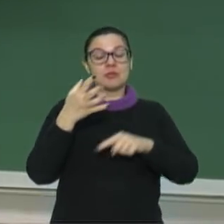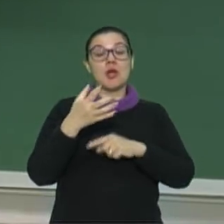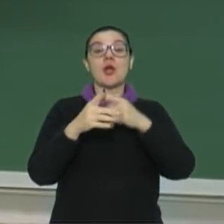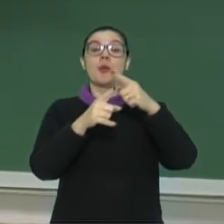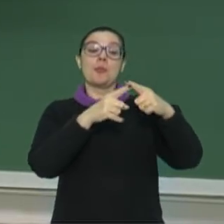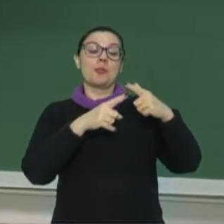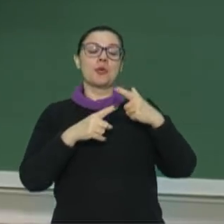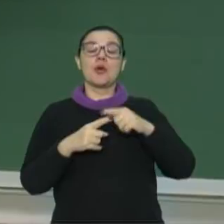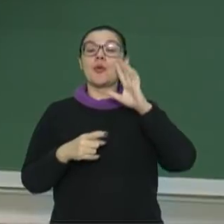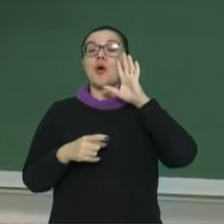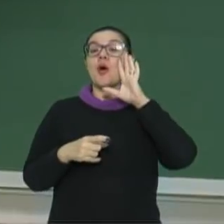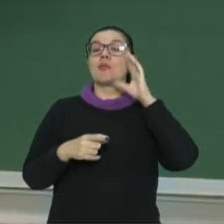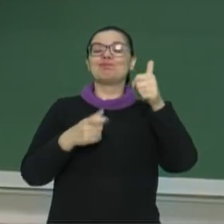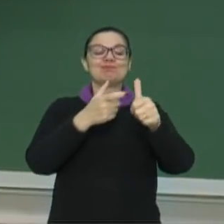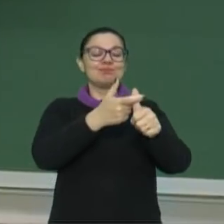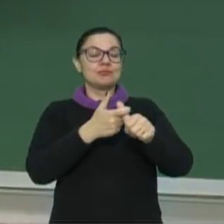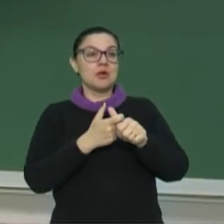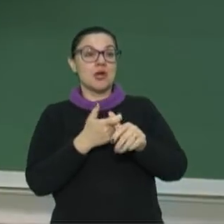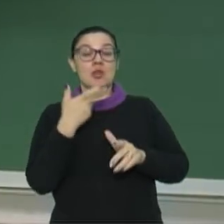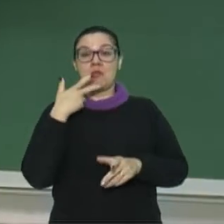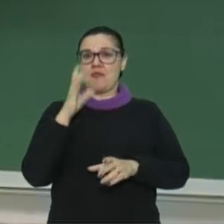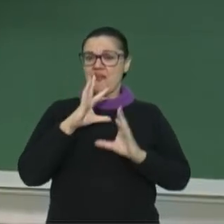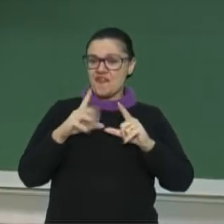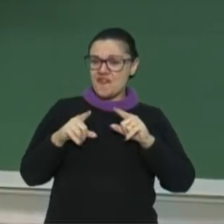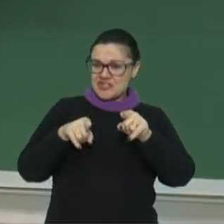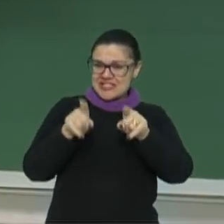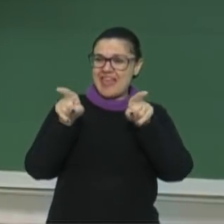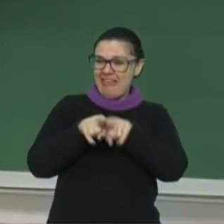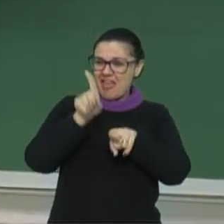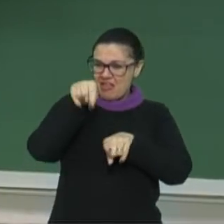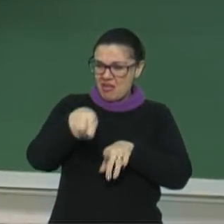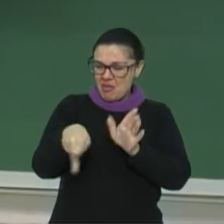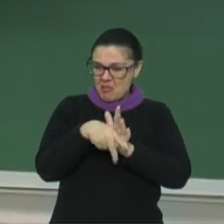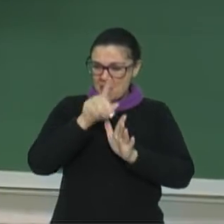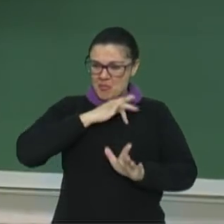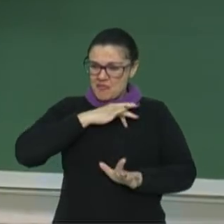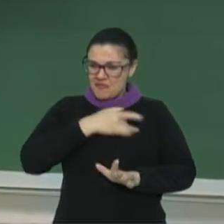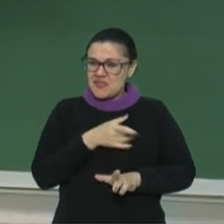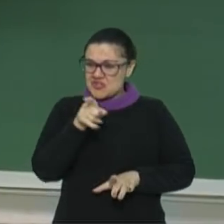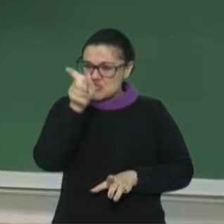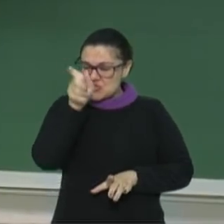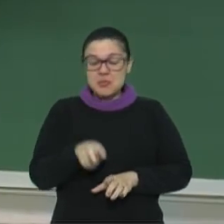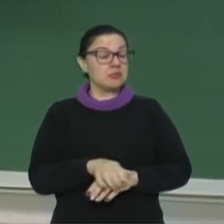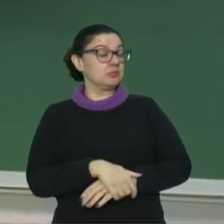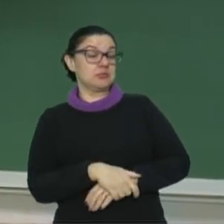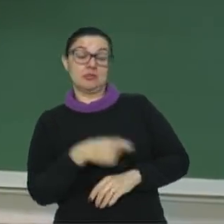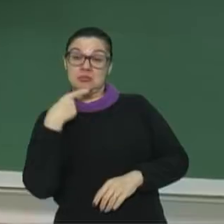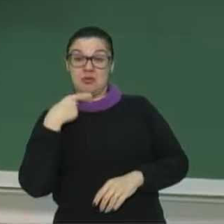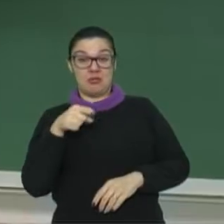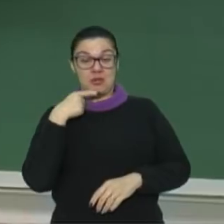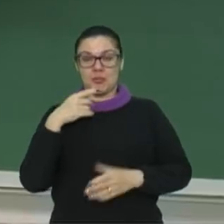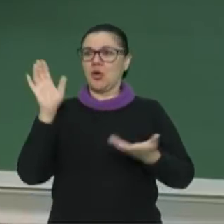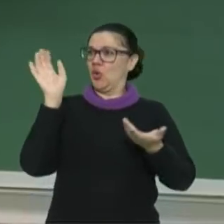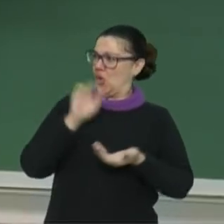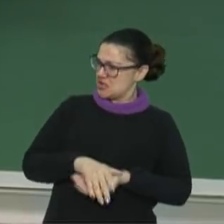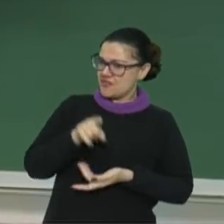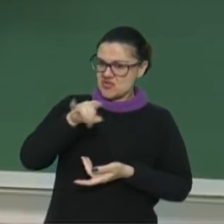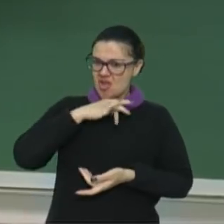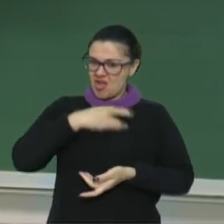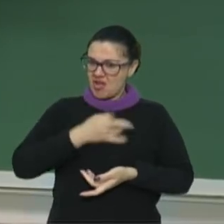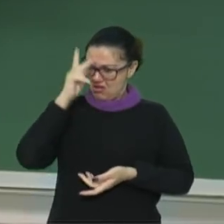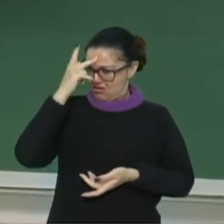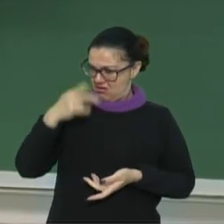vai depender do quê? Eu não posso chamar todo mundo de vitimista, não é verdade? Eu não posso, uma pessoa está reclamando, aí eu digo, nossa, você é